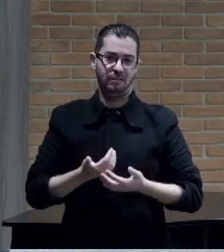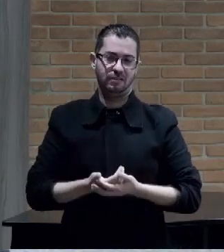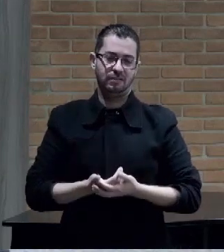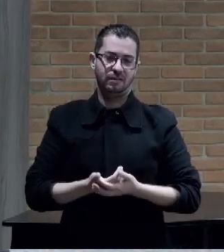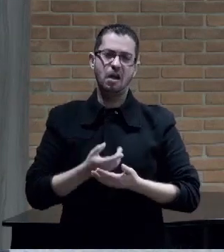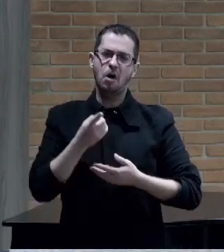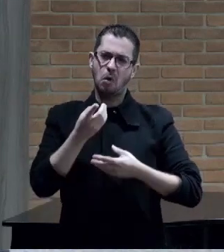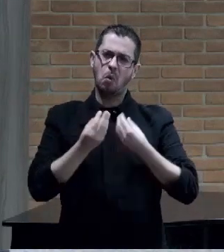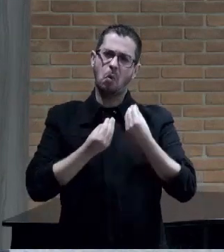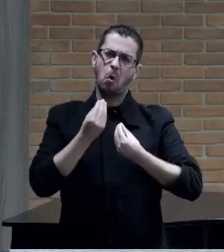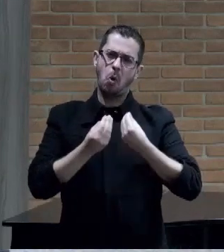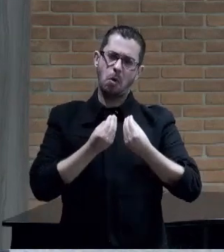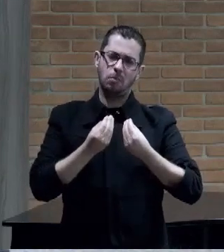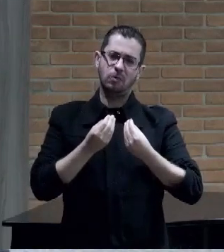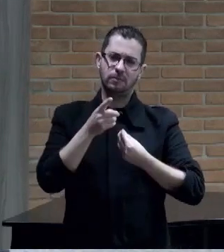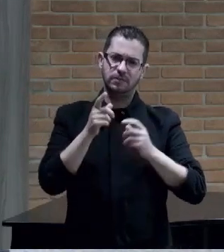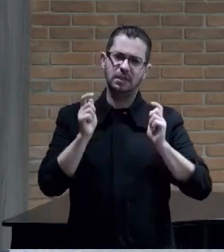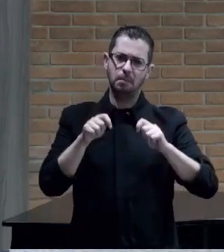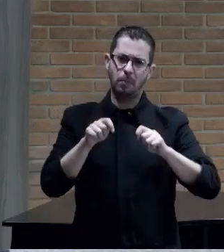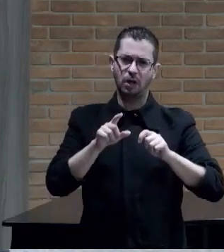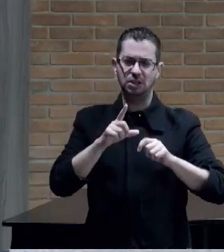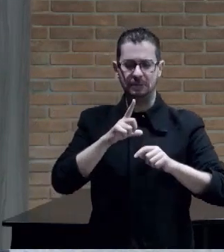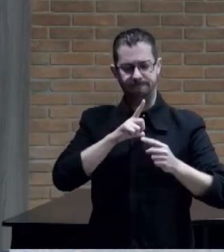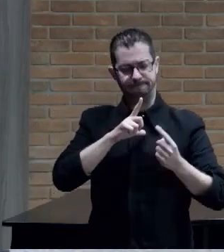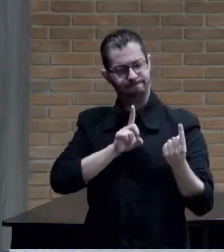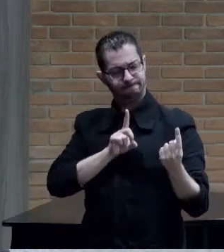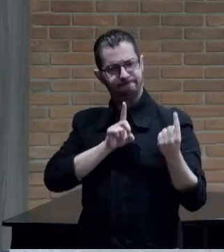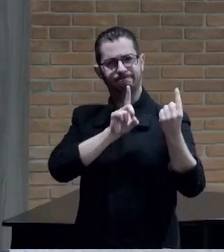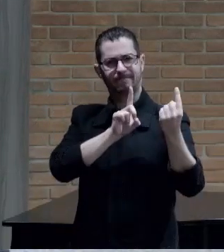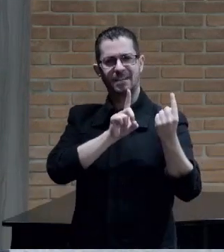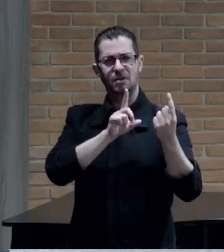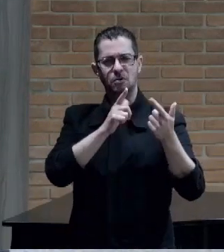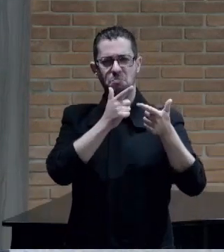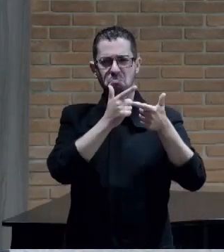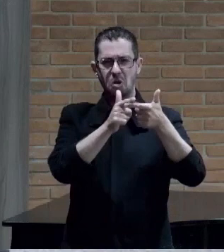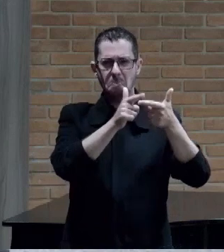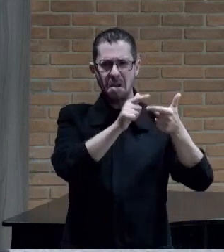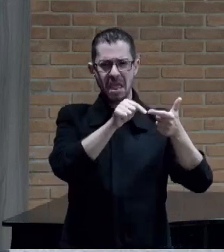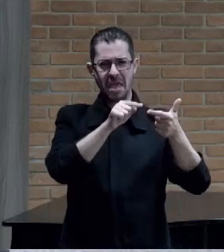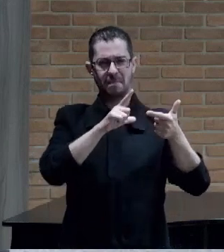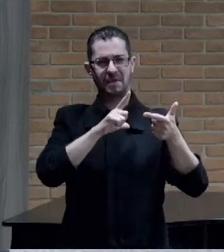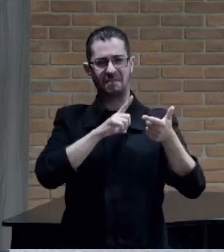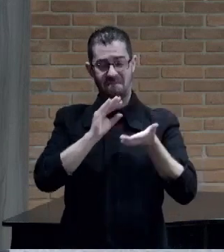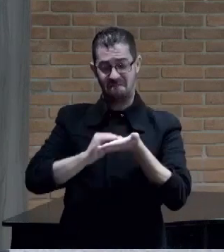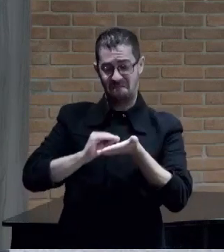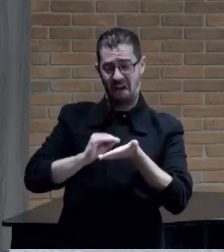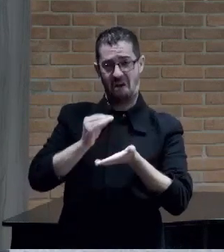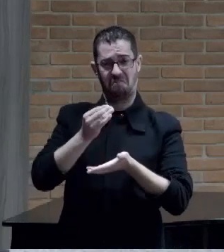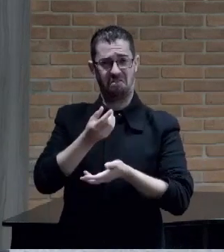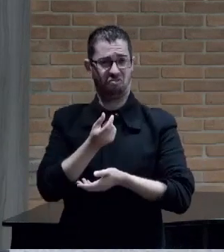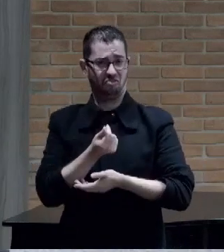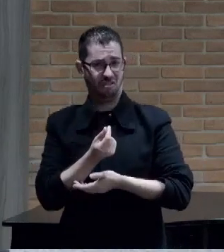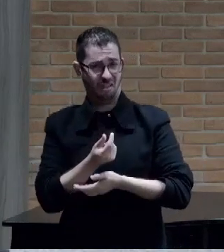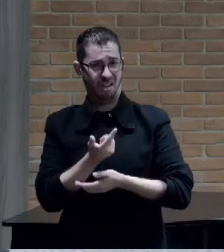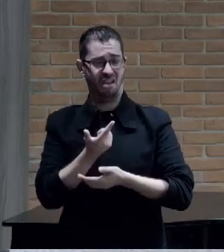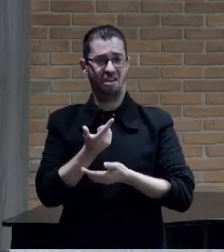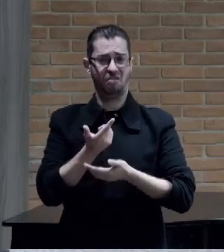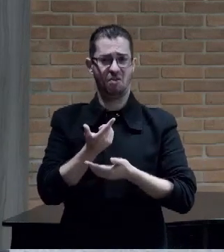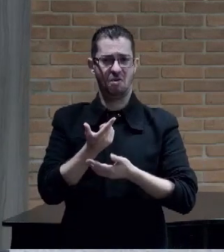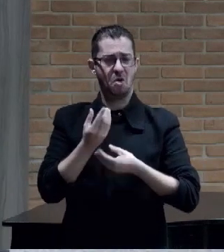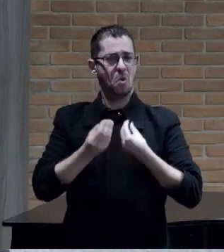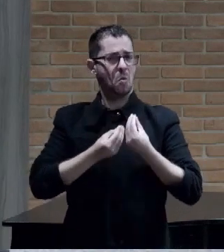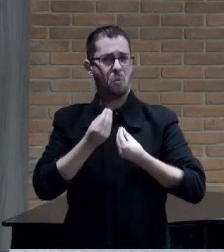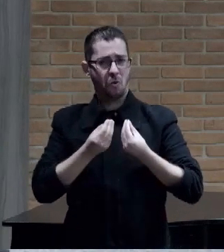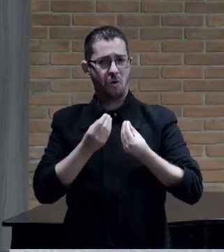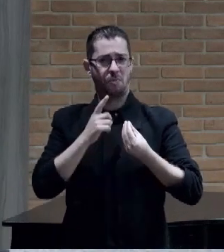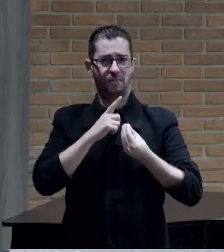Como que você vai enfrentar as dificuldades financeiras com prosperidade